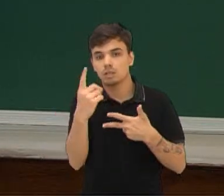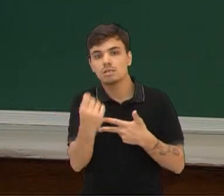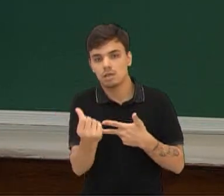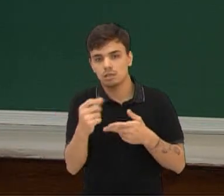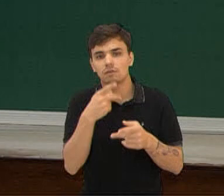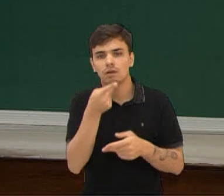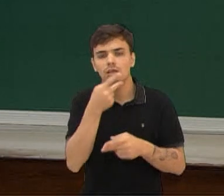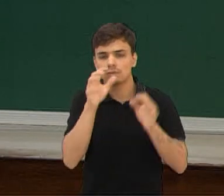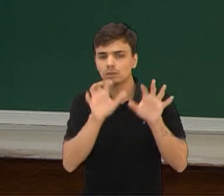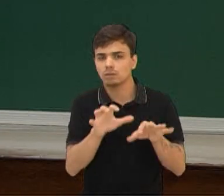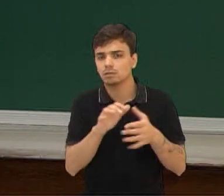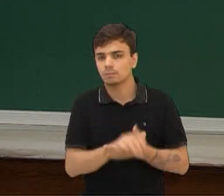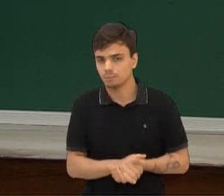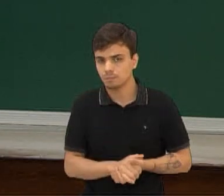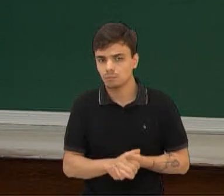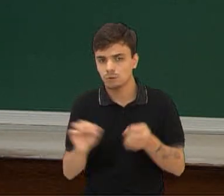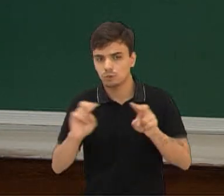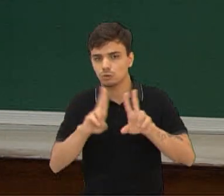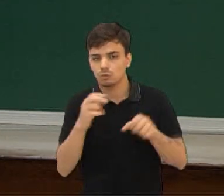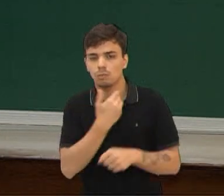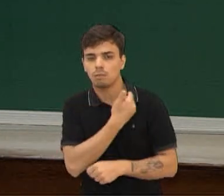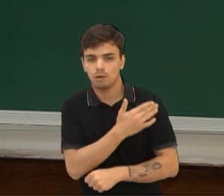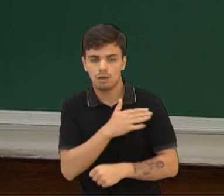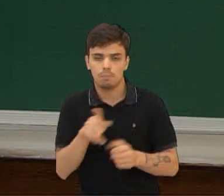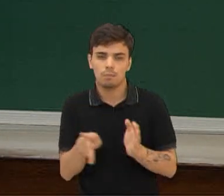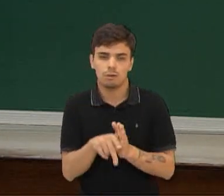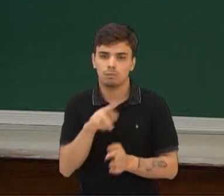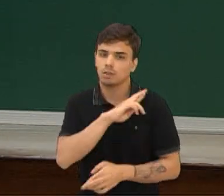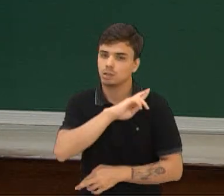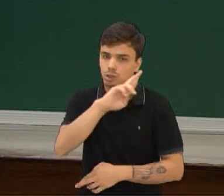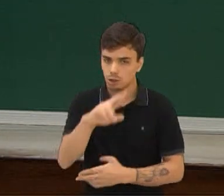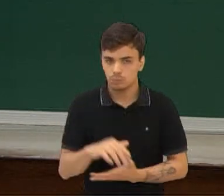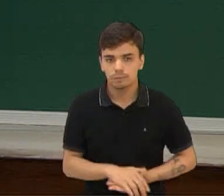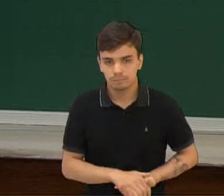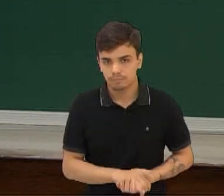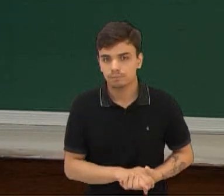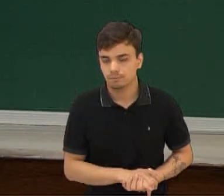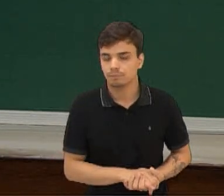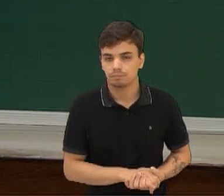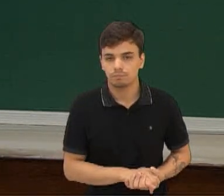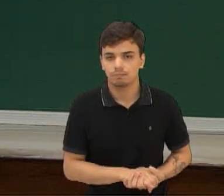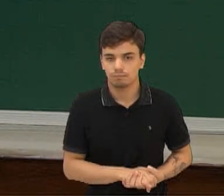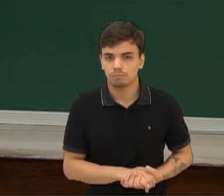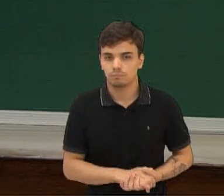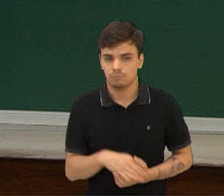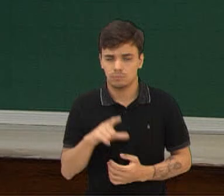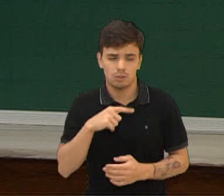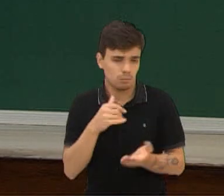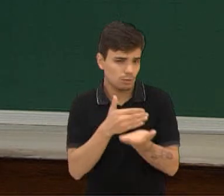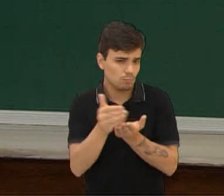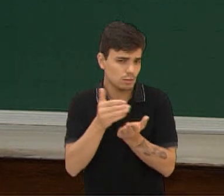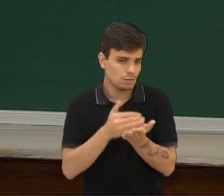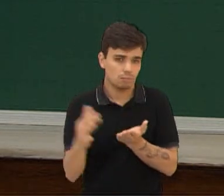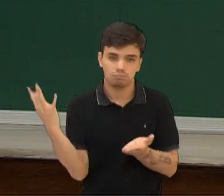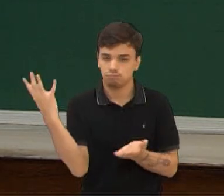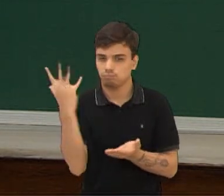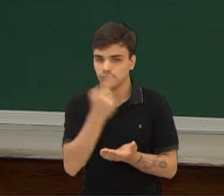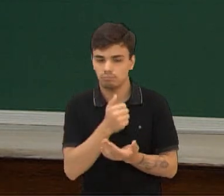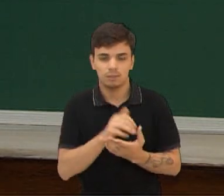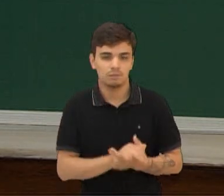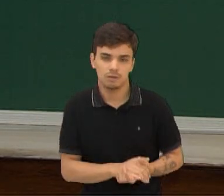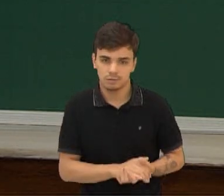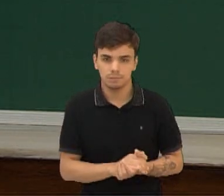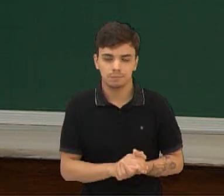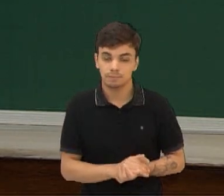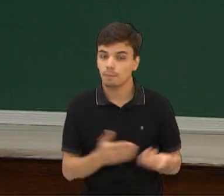que falava exatamente sobre intolerância religiosa, né? Nossa, umas introduções muito maravilhosas aí,